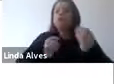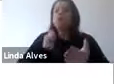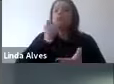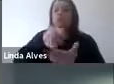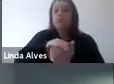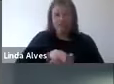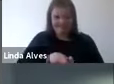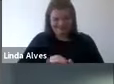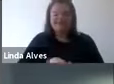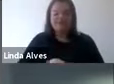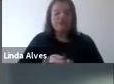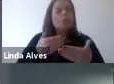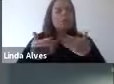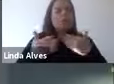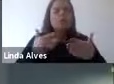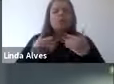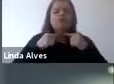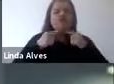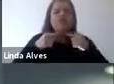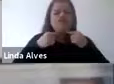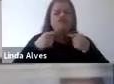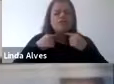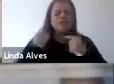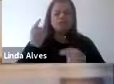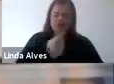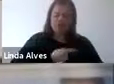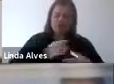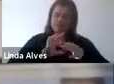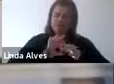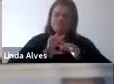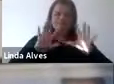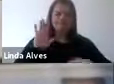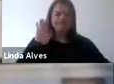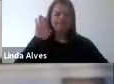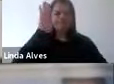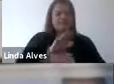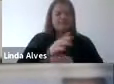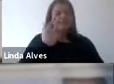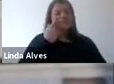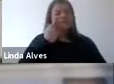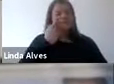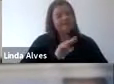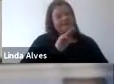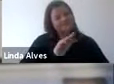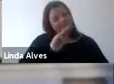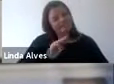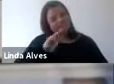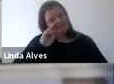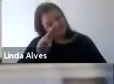pagamento. Qualquer dúvida, estamos à disposição para lhe atender no